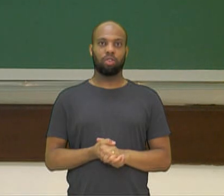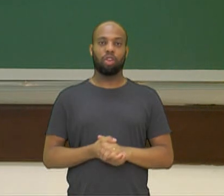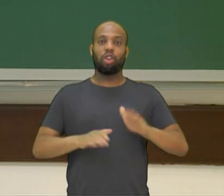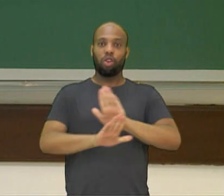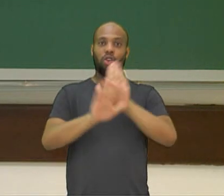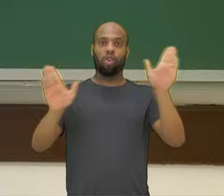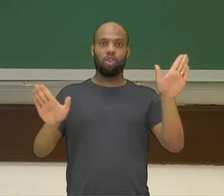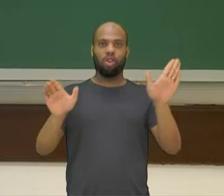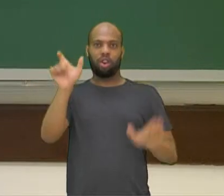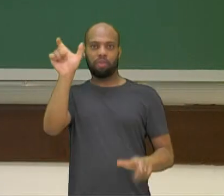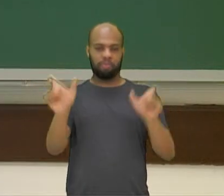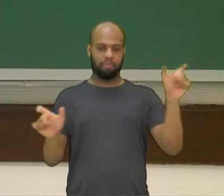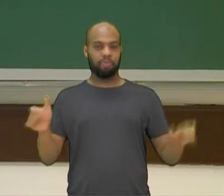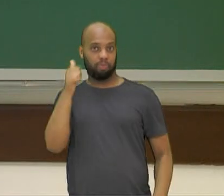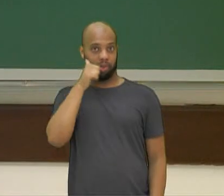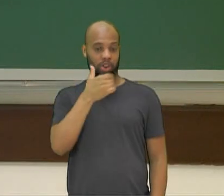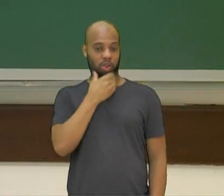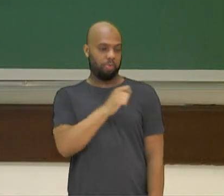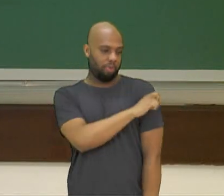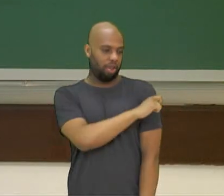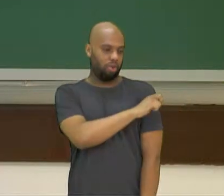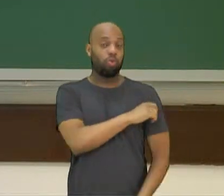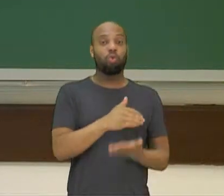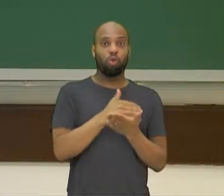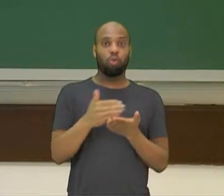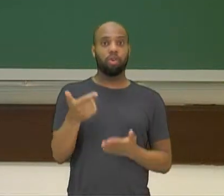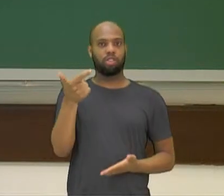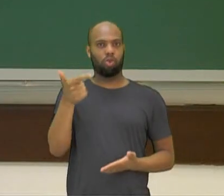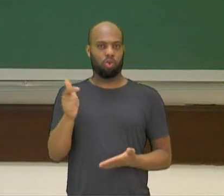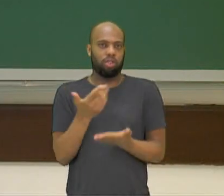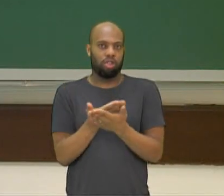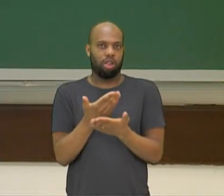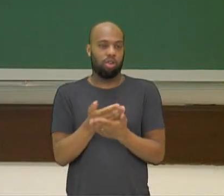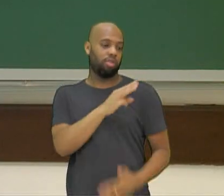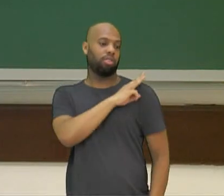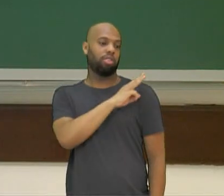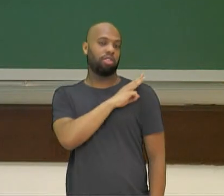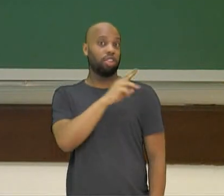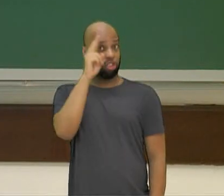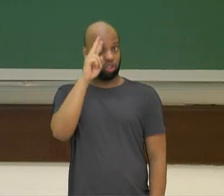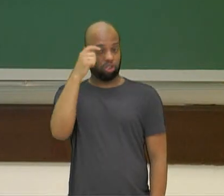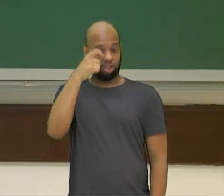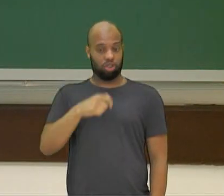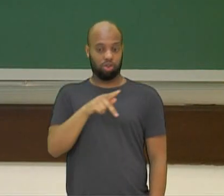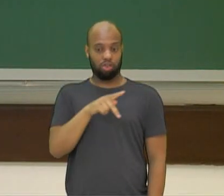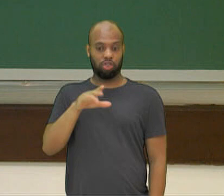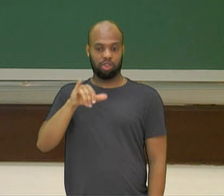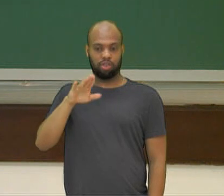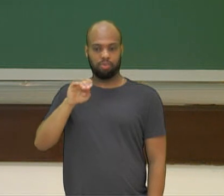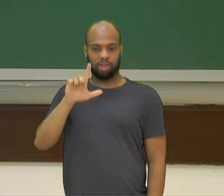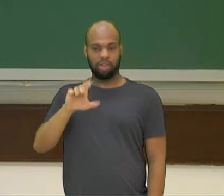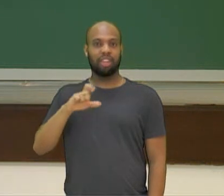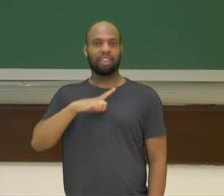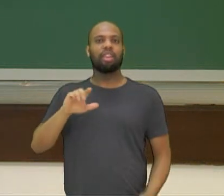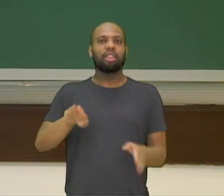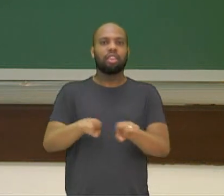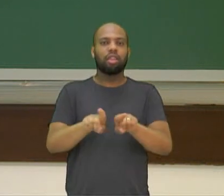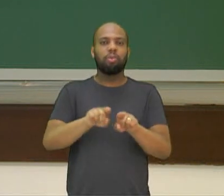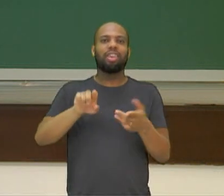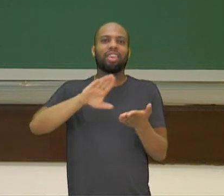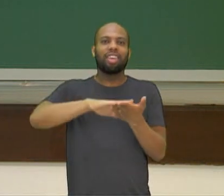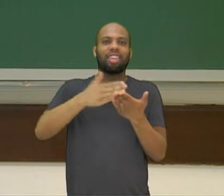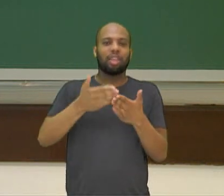Olá, alunos e alunas! Estamos iniciando mais uma aula da terceira série de História. Eu sou a professora Cibele e o intérprete de Libras é o